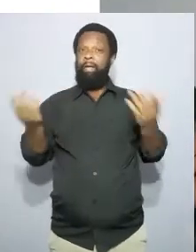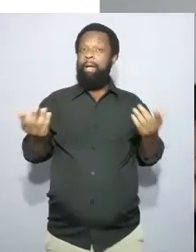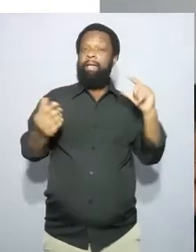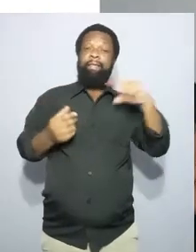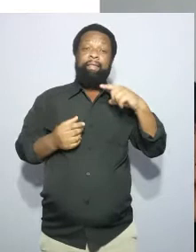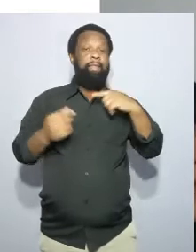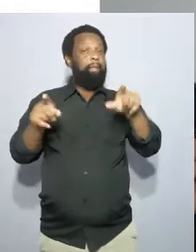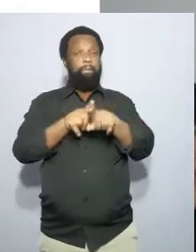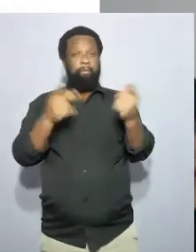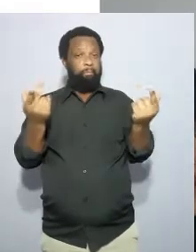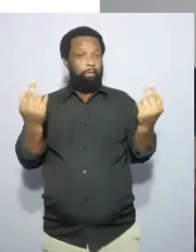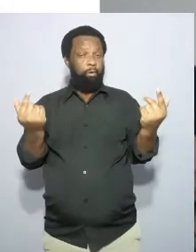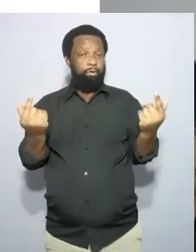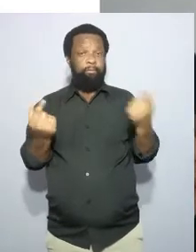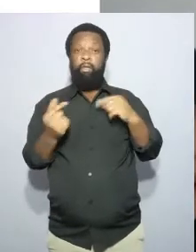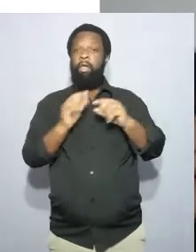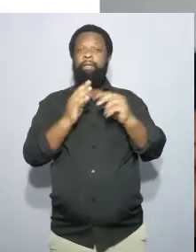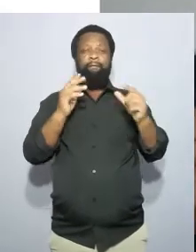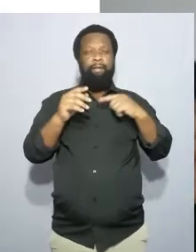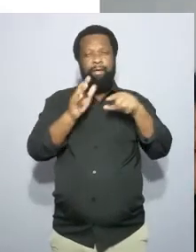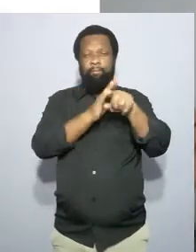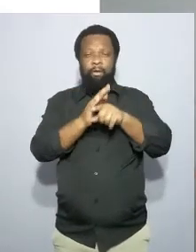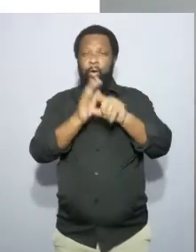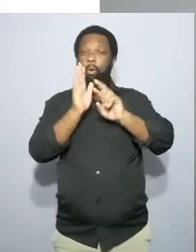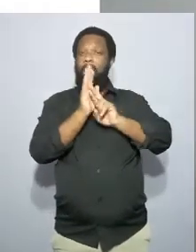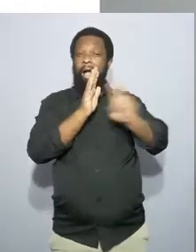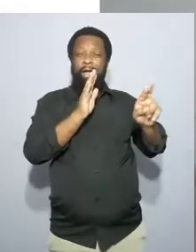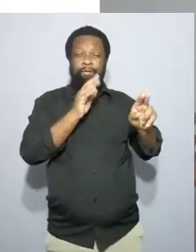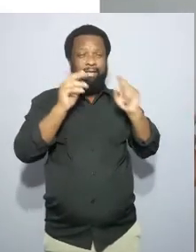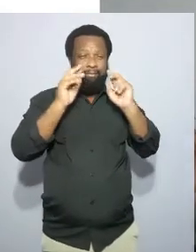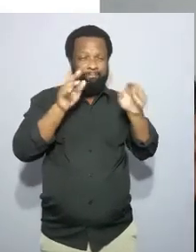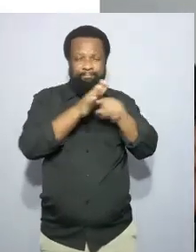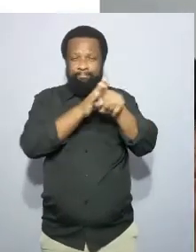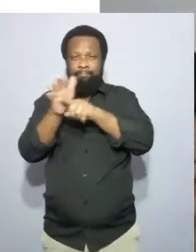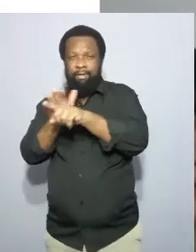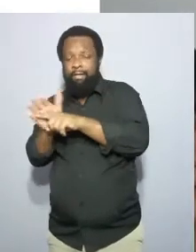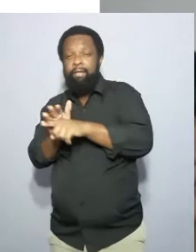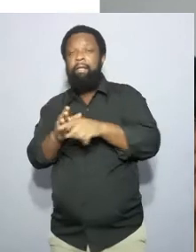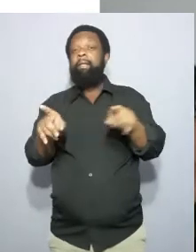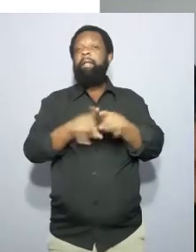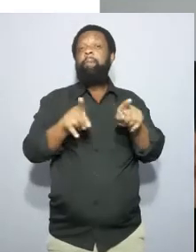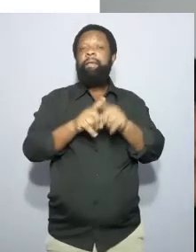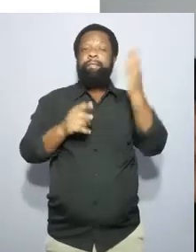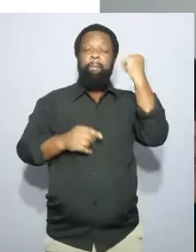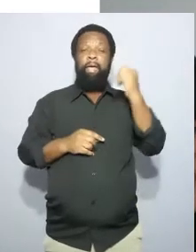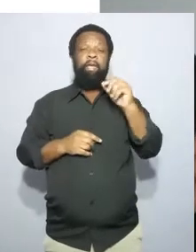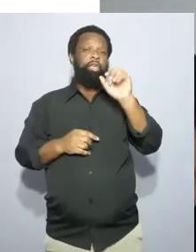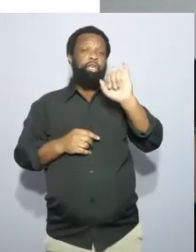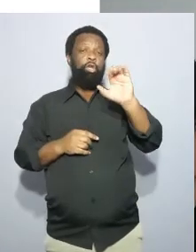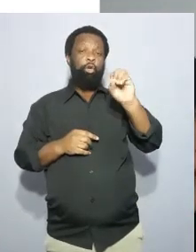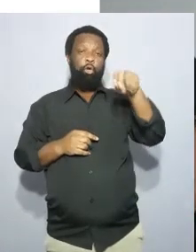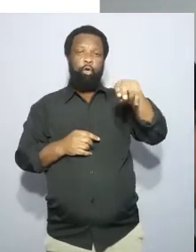a mesma coisa, a gente analisa o raio atômico para poder analisar tanto a energia de agilização como a afinidade